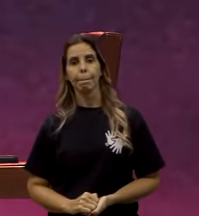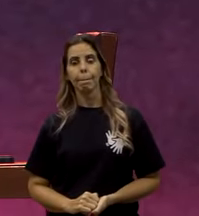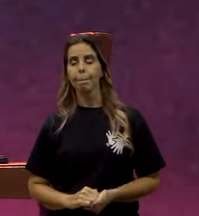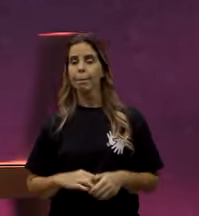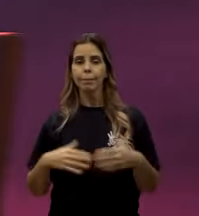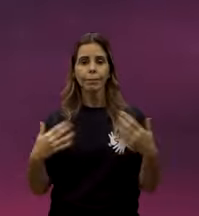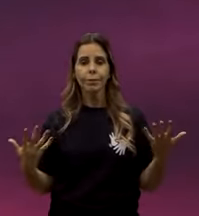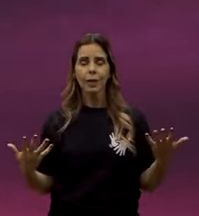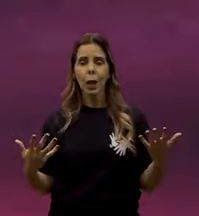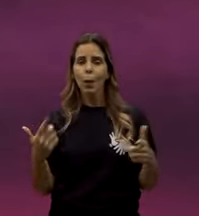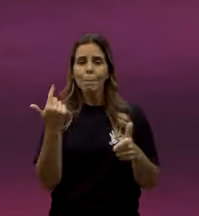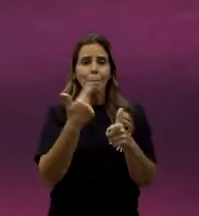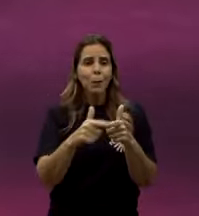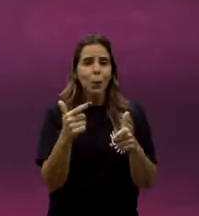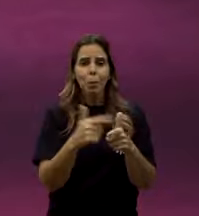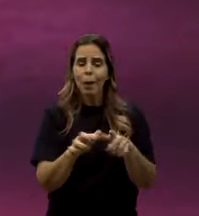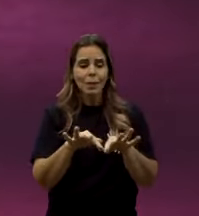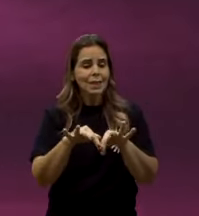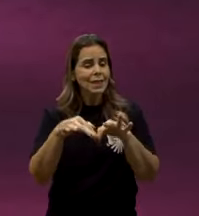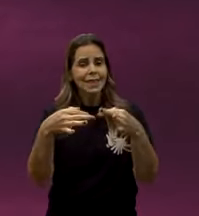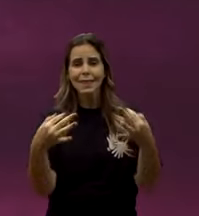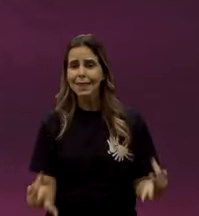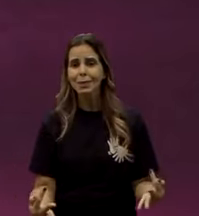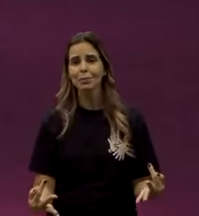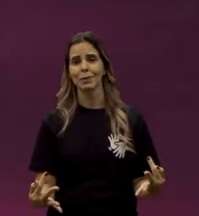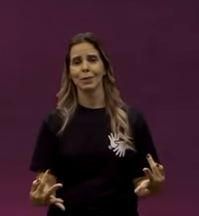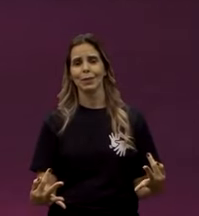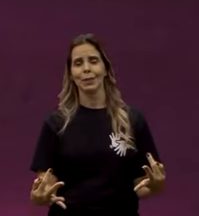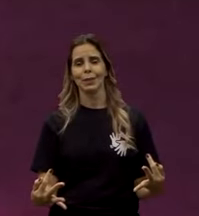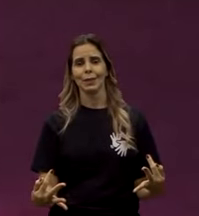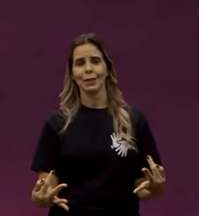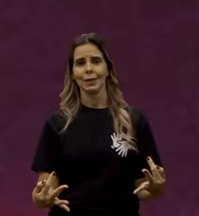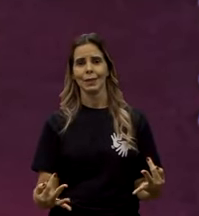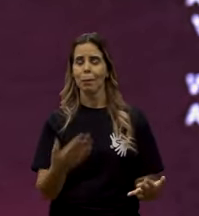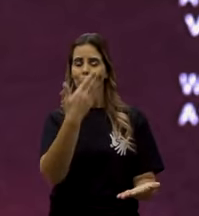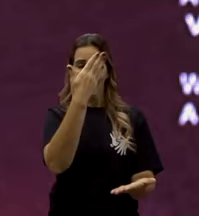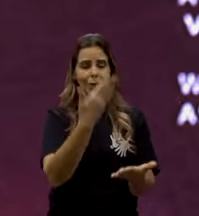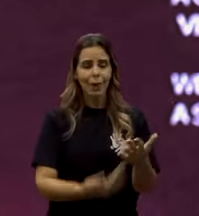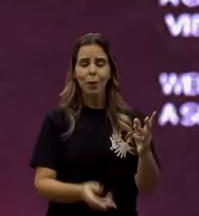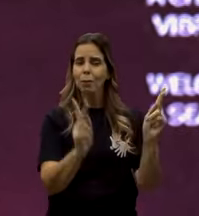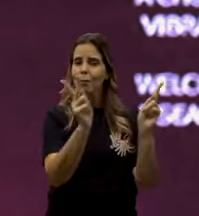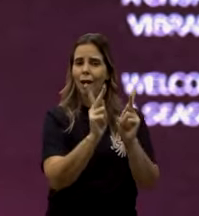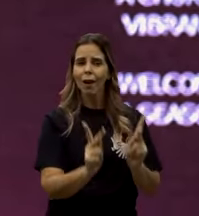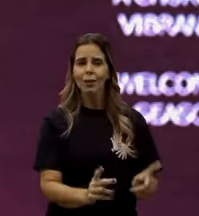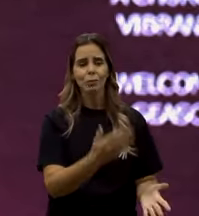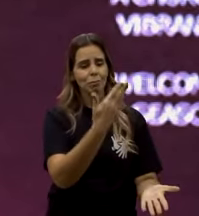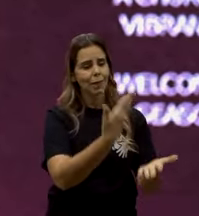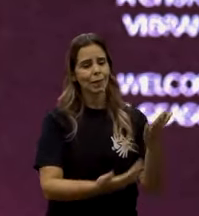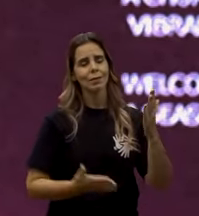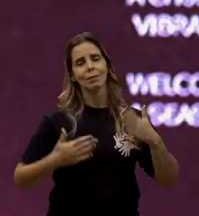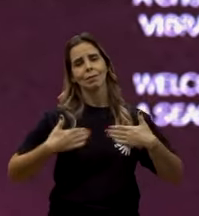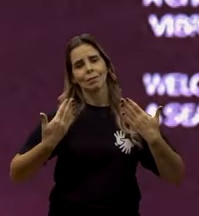cara um monte de coisa que a gente tá brigando desnecessário perdendo dia perdendo paz perdendo alegria